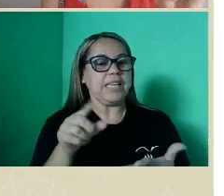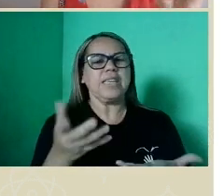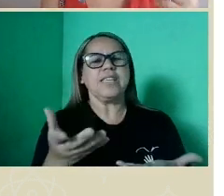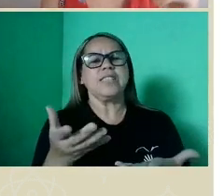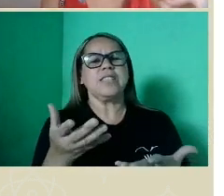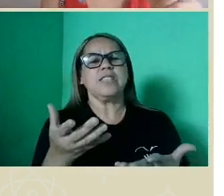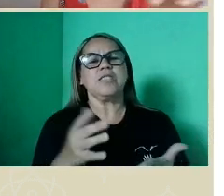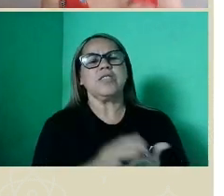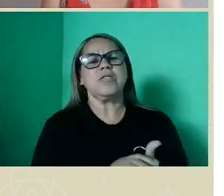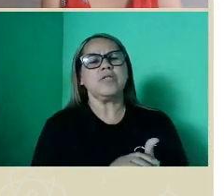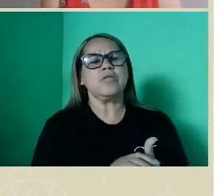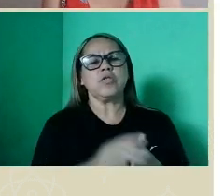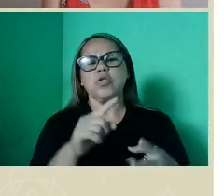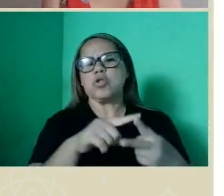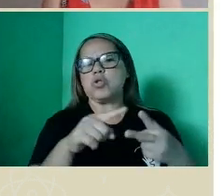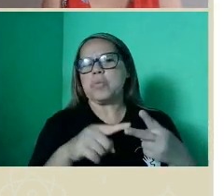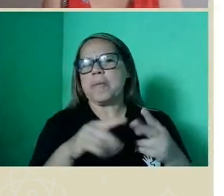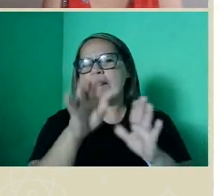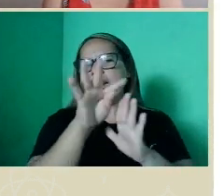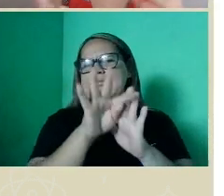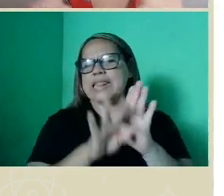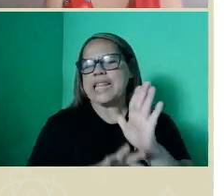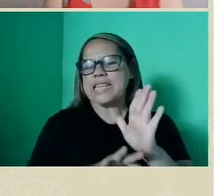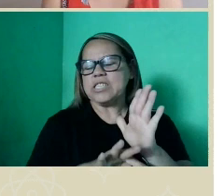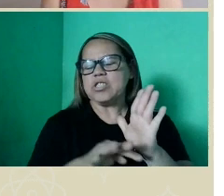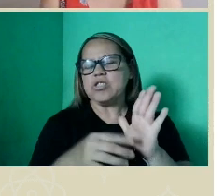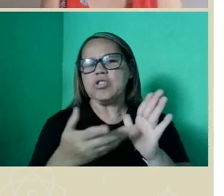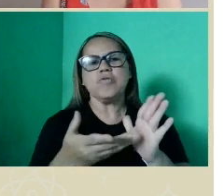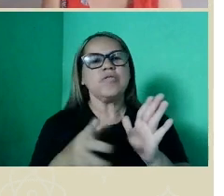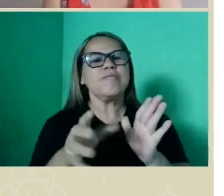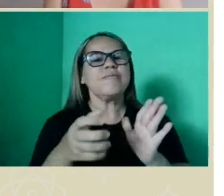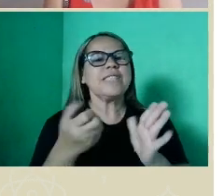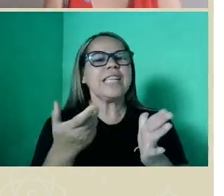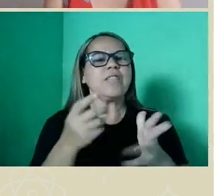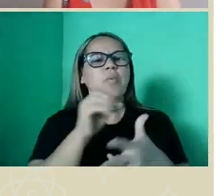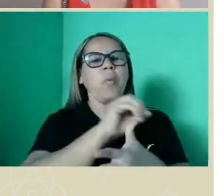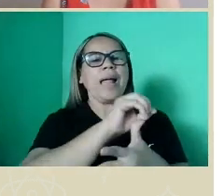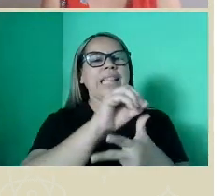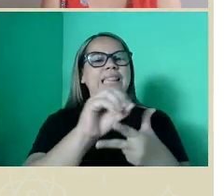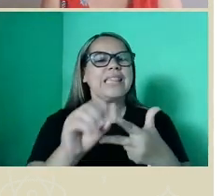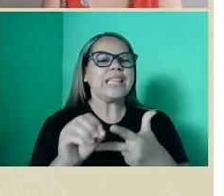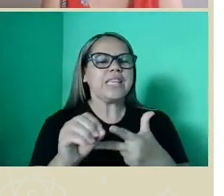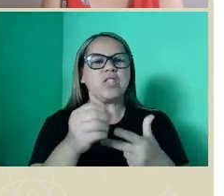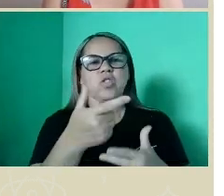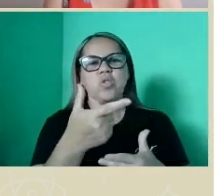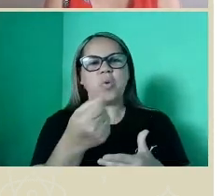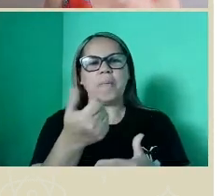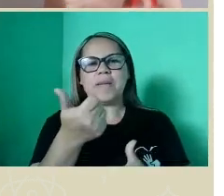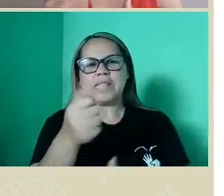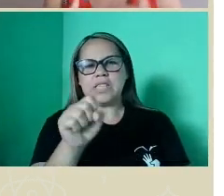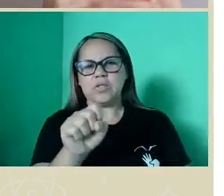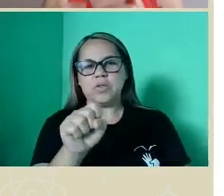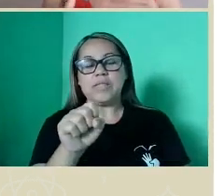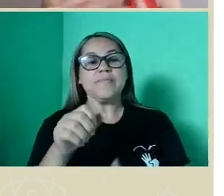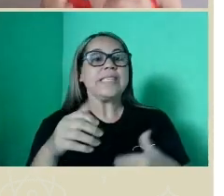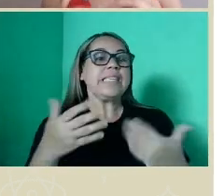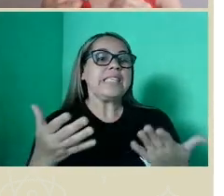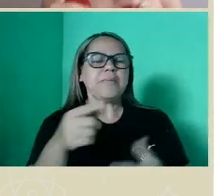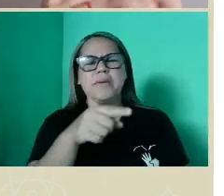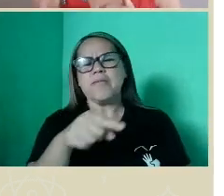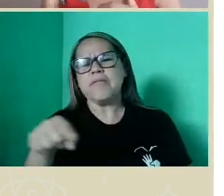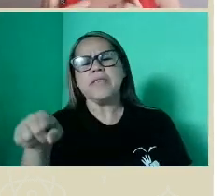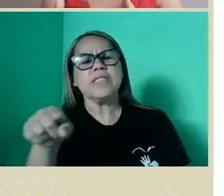primeiros textos eles foram extraídos do ENEM 2018 então para que vocês